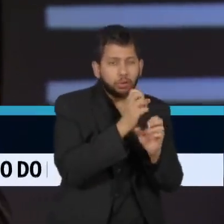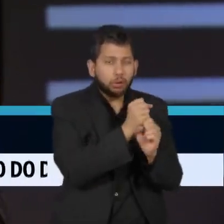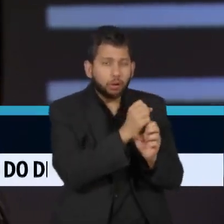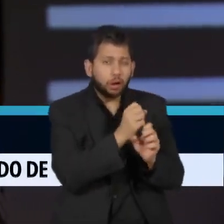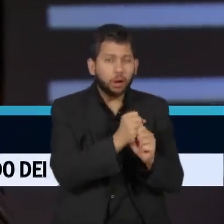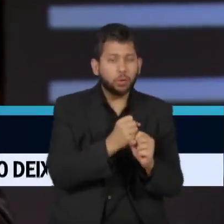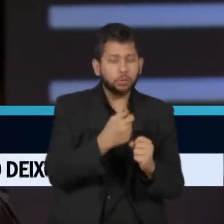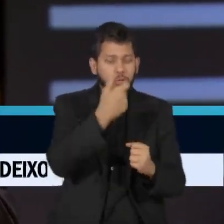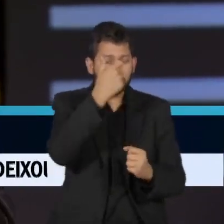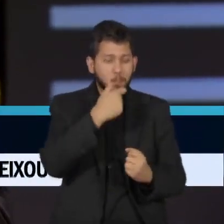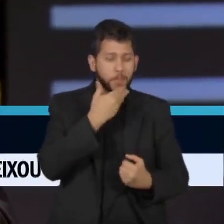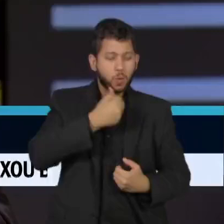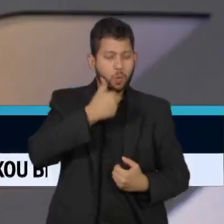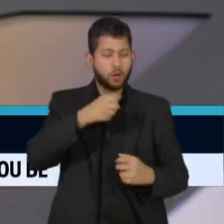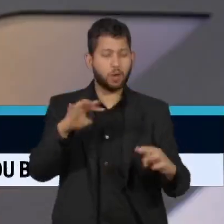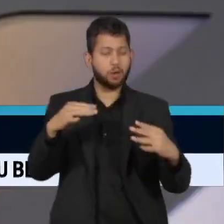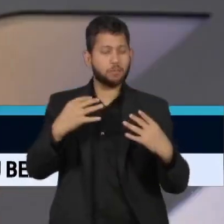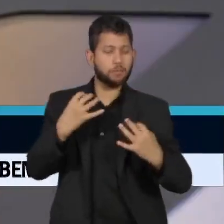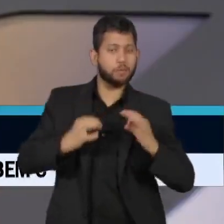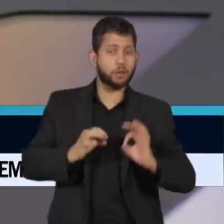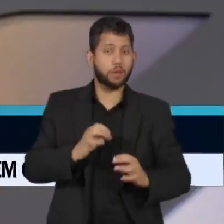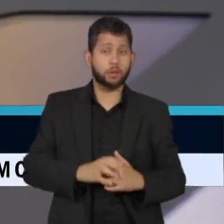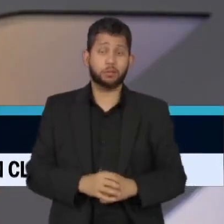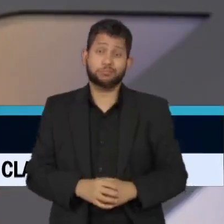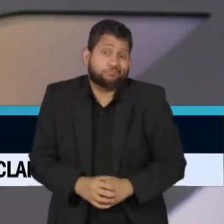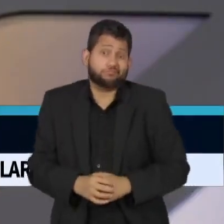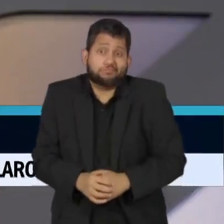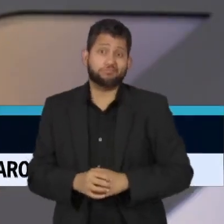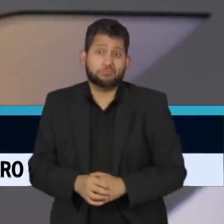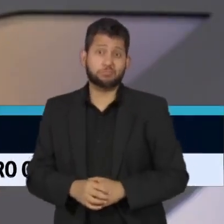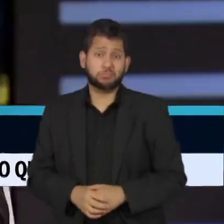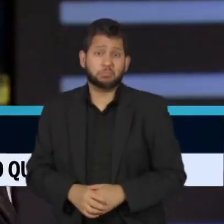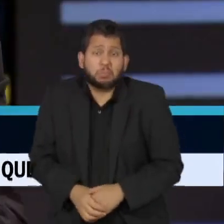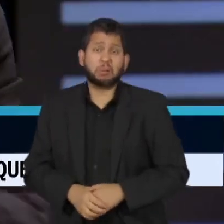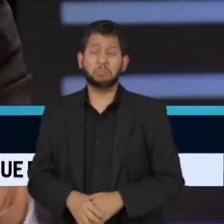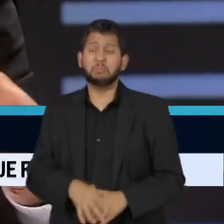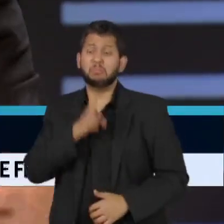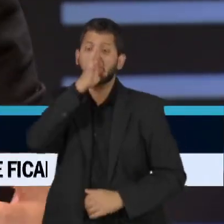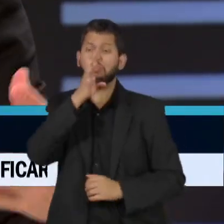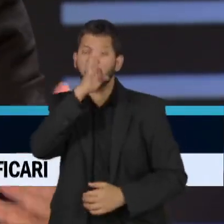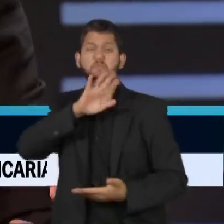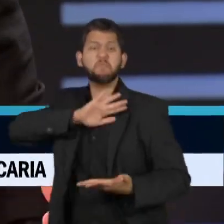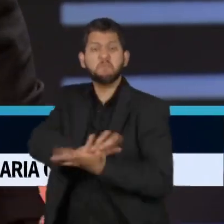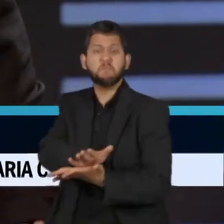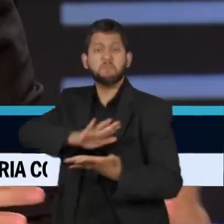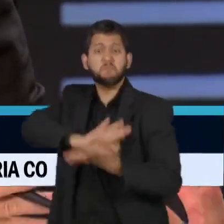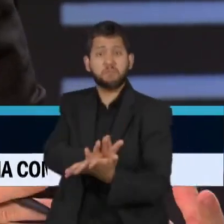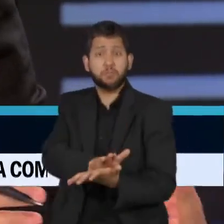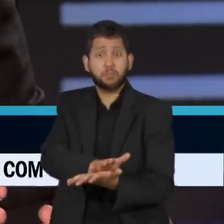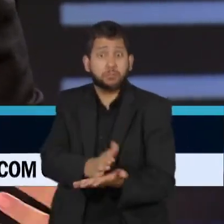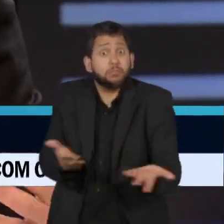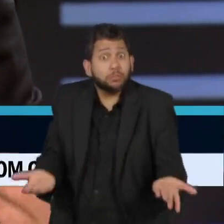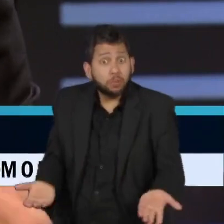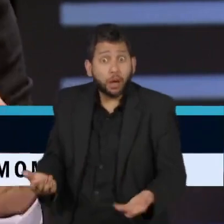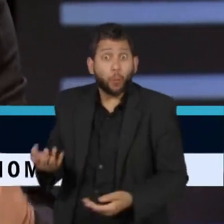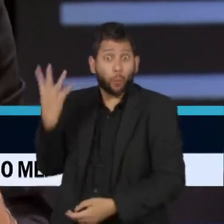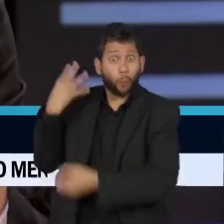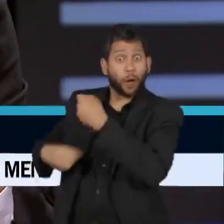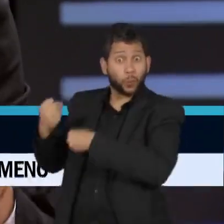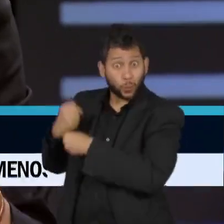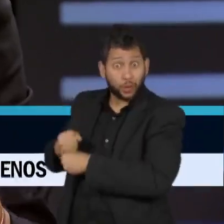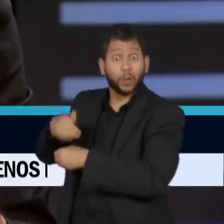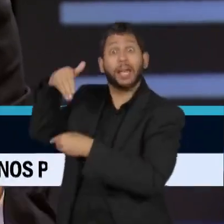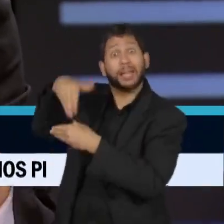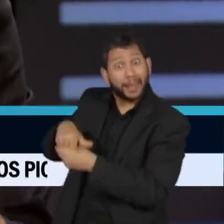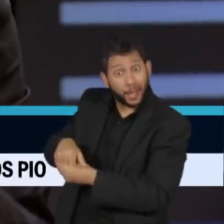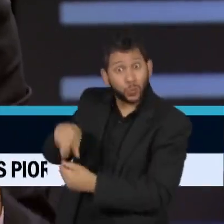melhora a minha imagem tá predominando Ou aquele pequeno político aquele Líder que ao ser eleito quatro anos atrás por uma